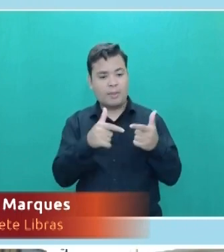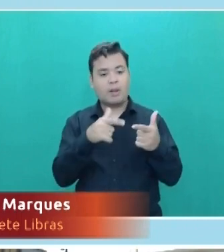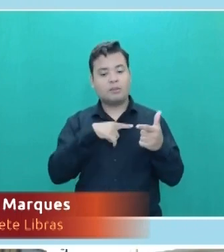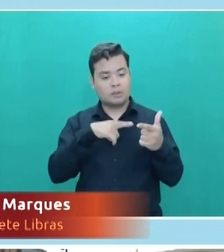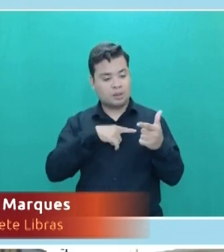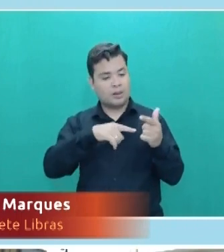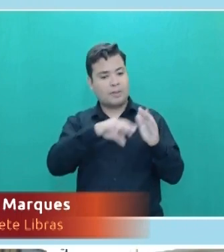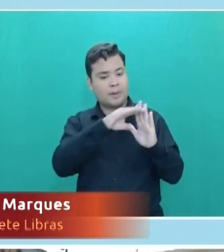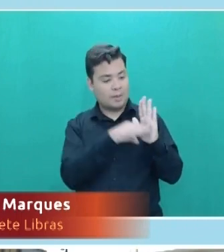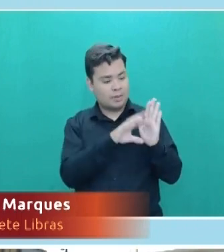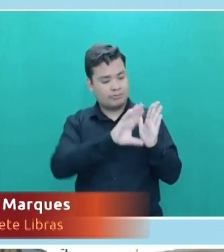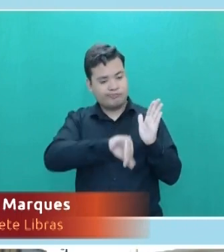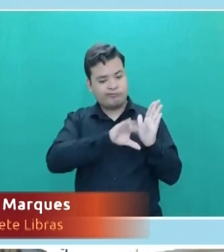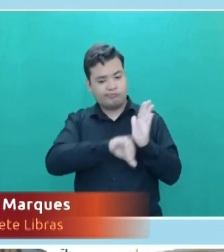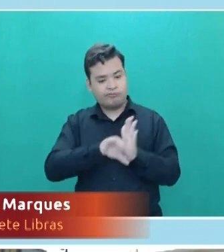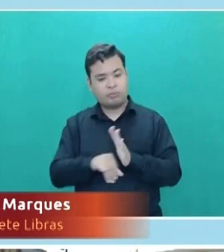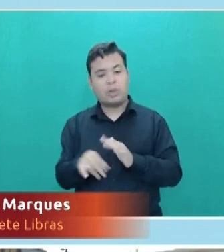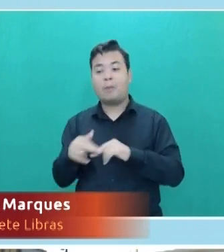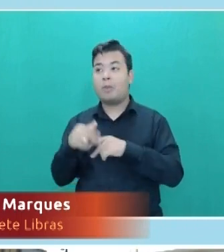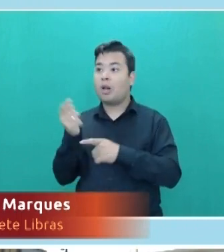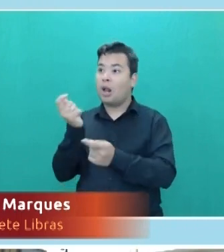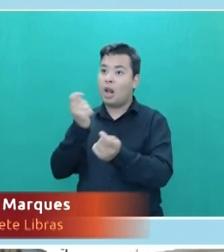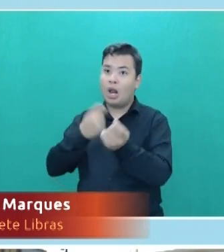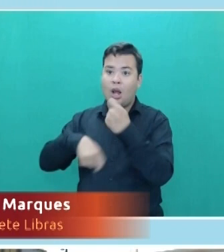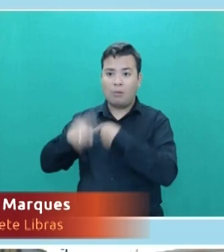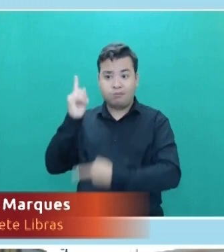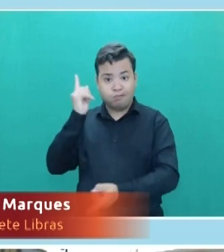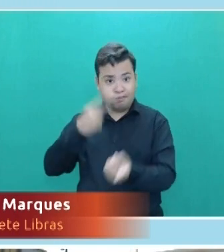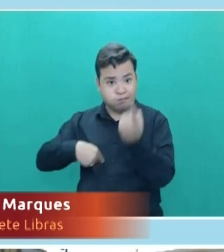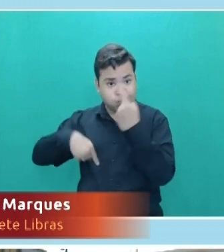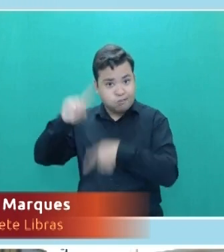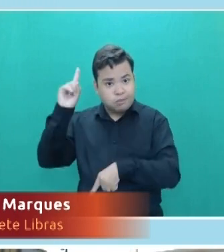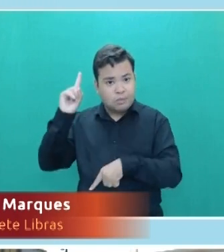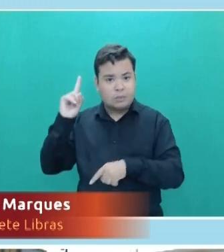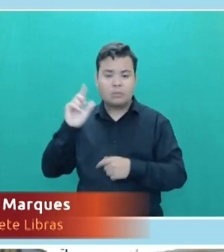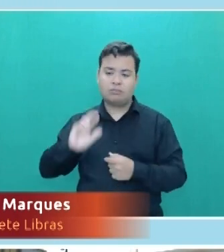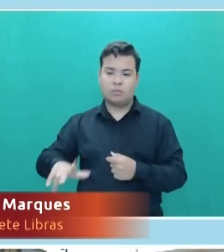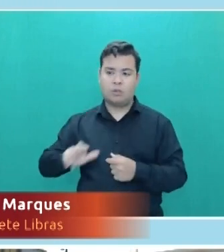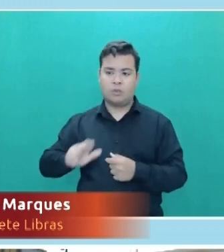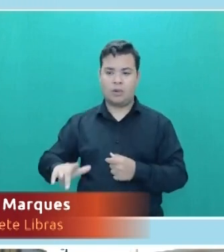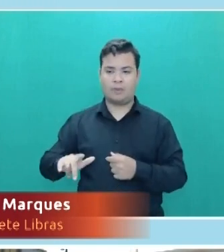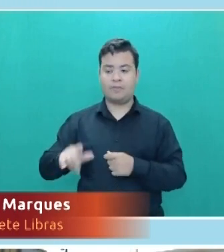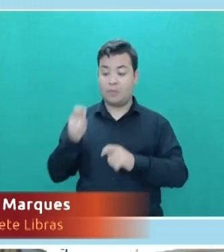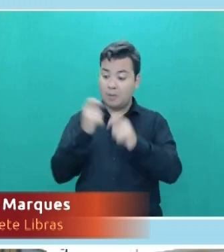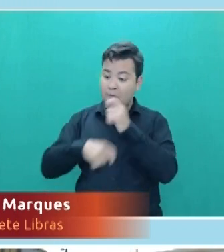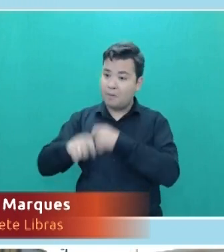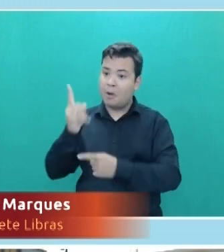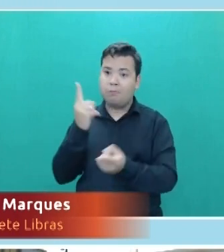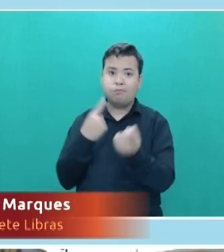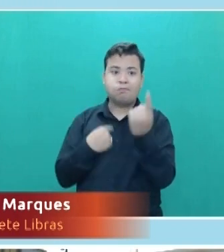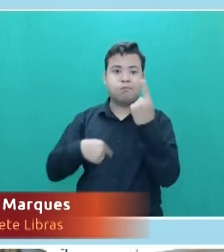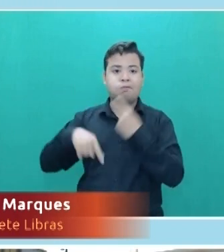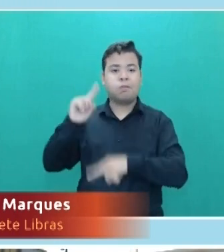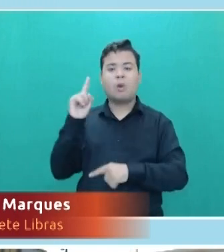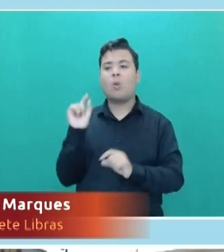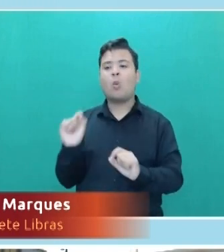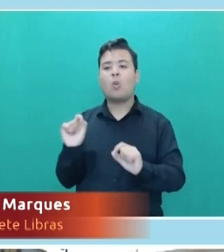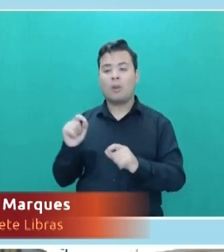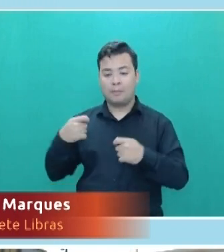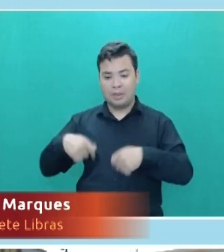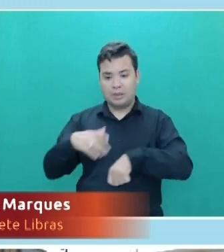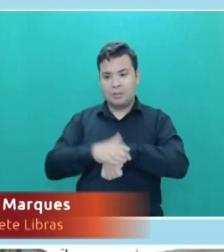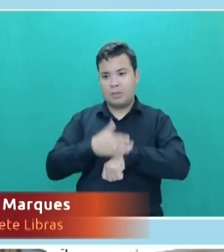o crescimento econômico, uma retomada econômica. O que vai fazer essa retomada econômica efetiva são políticas